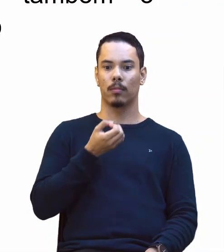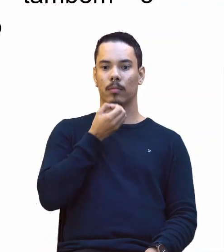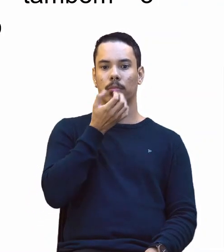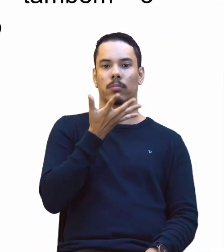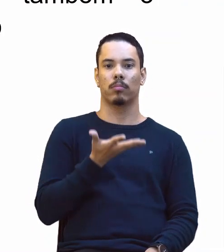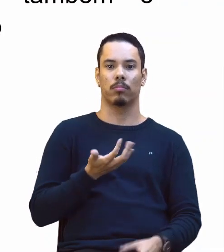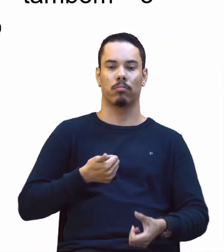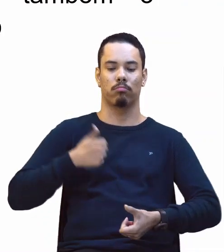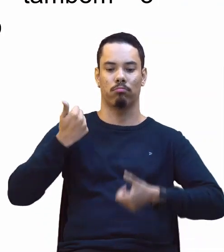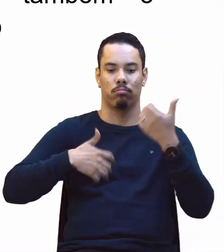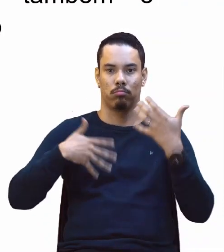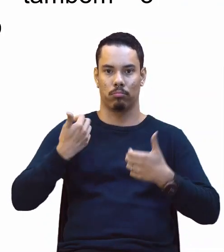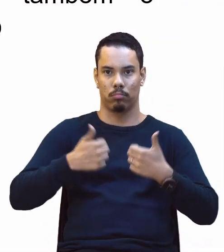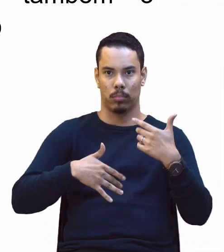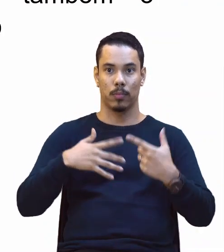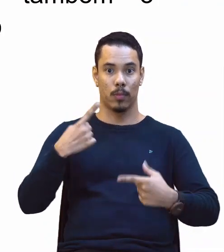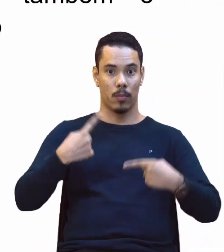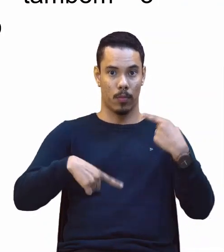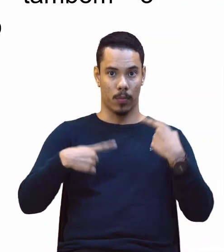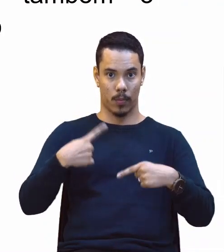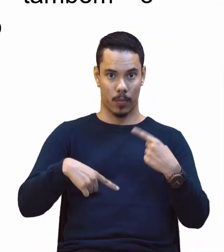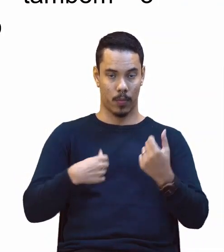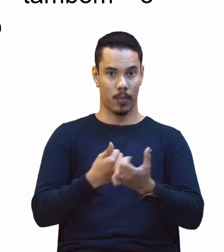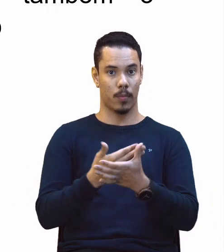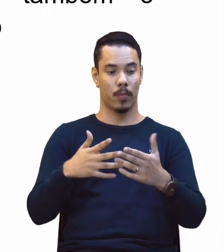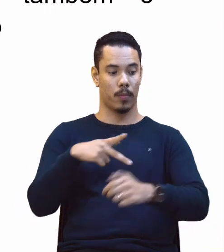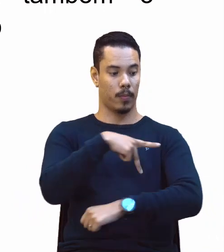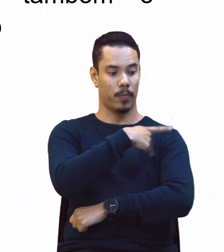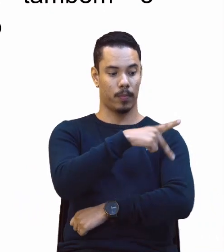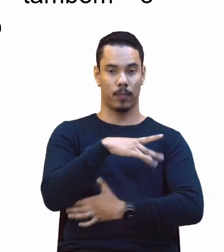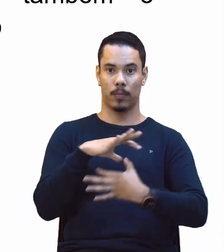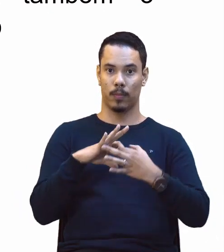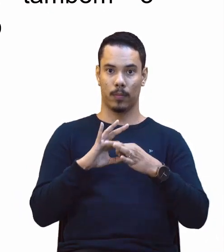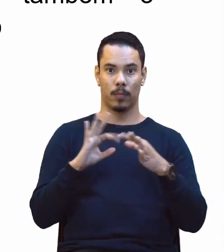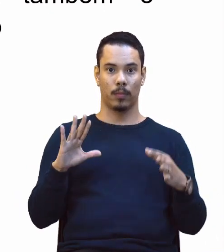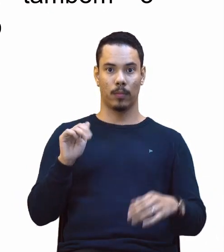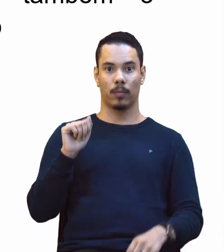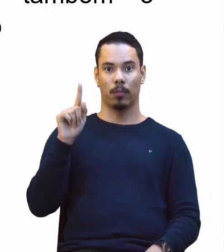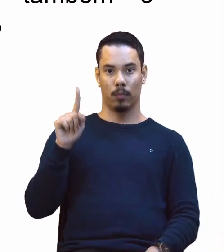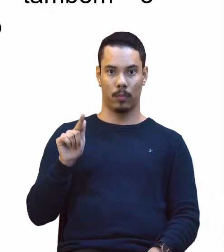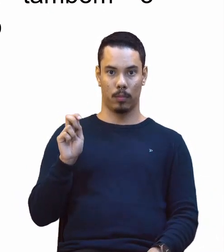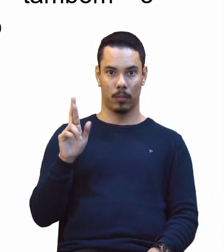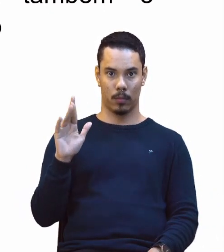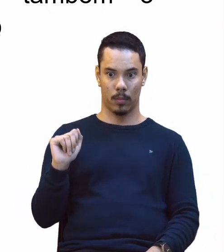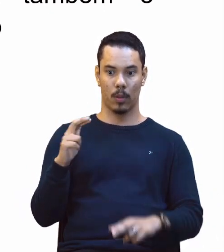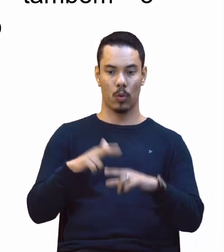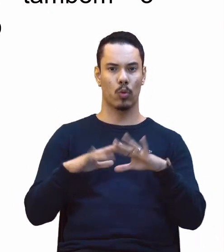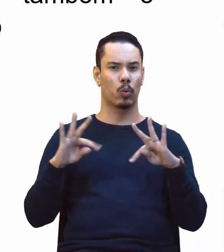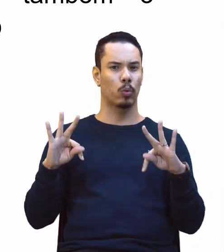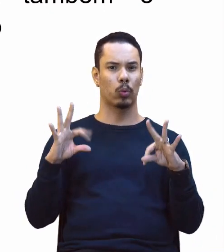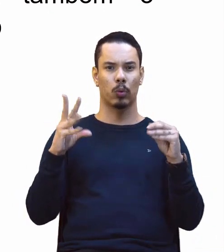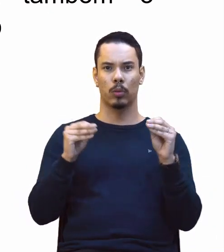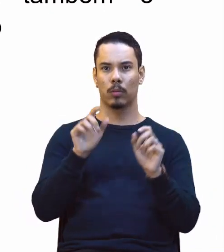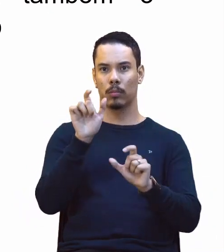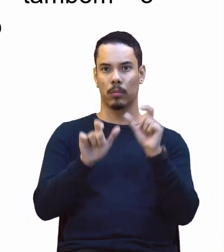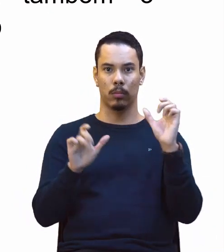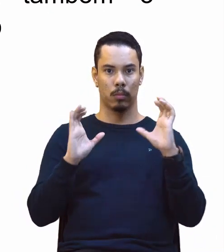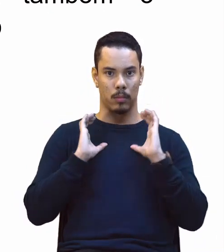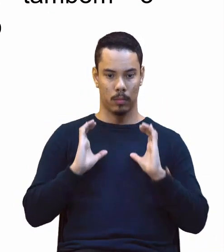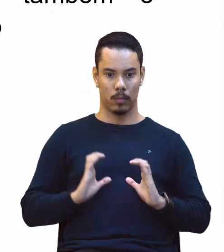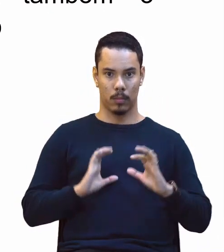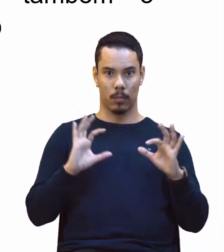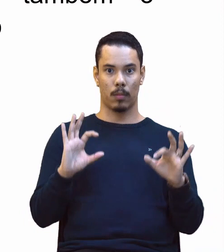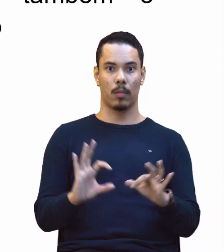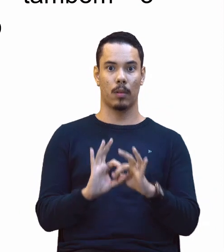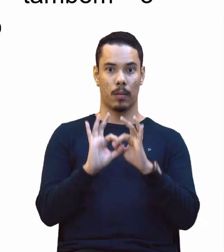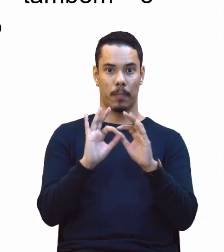As discussões se davam em praça pública, na ágora, onde todos os cidadãos se reuniam em